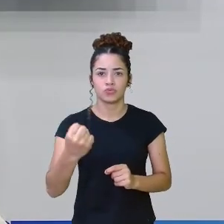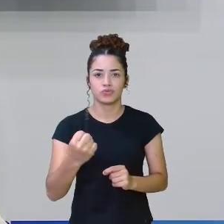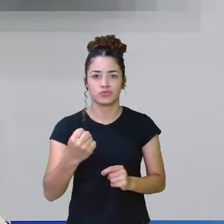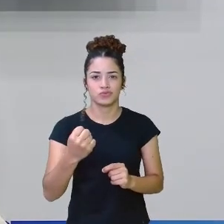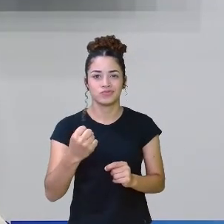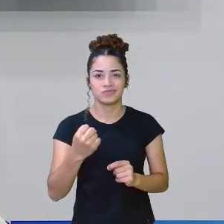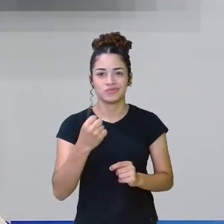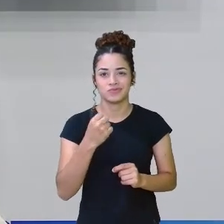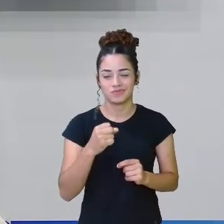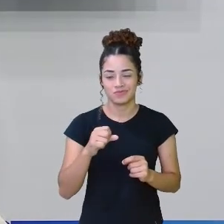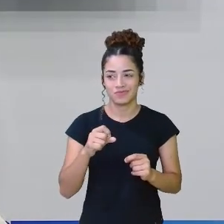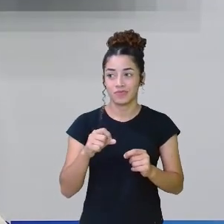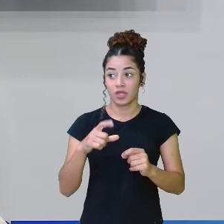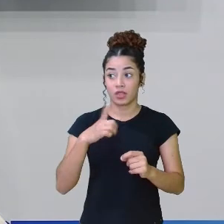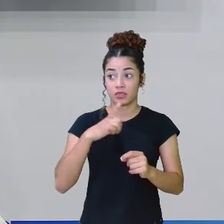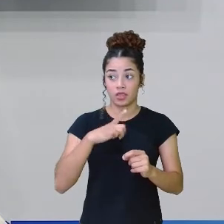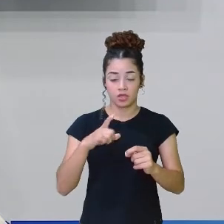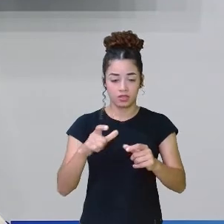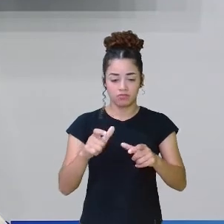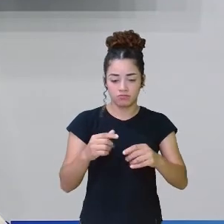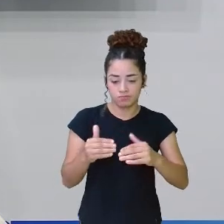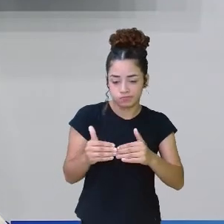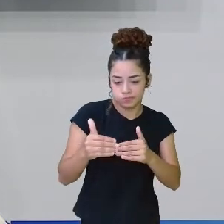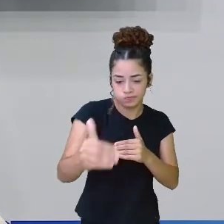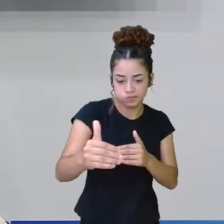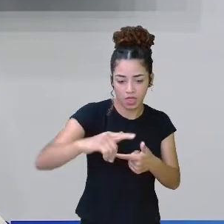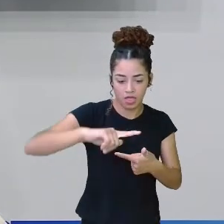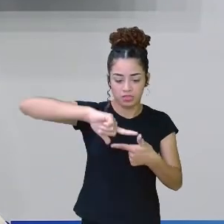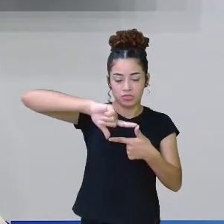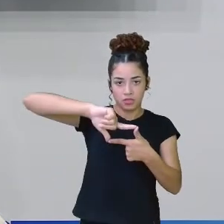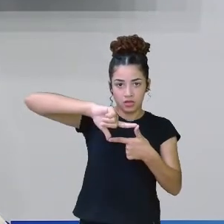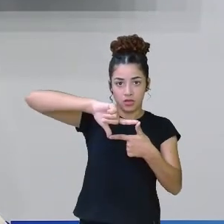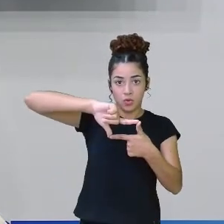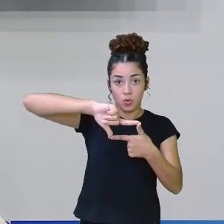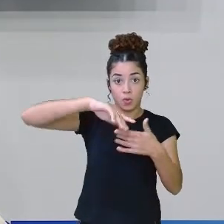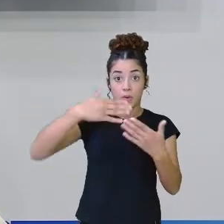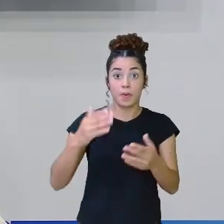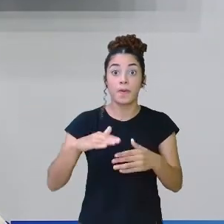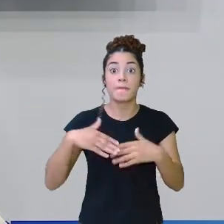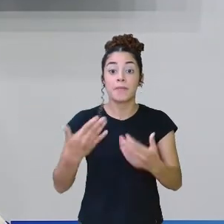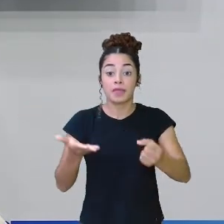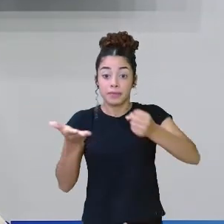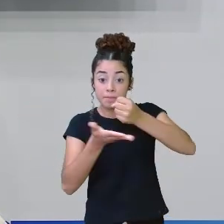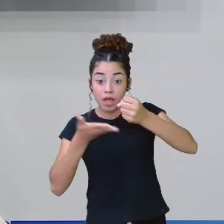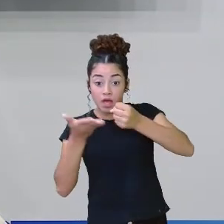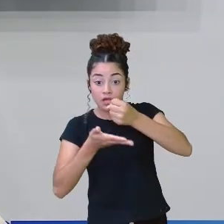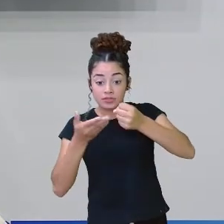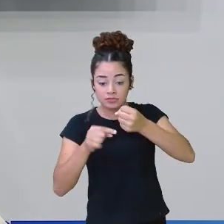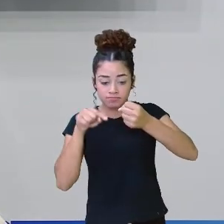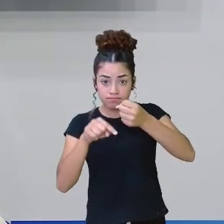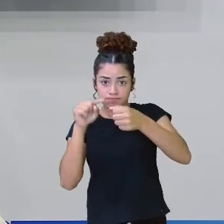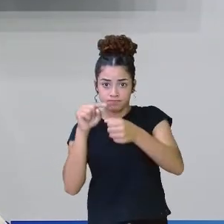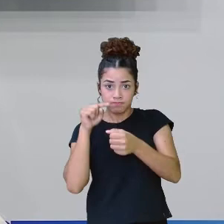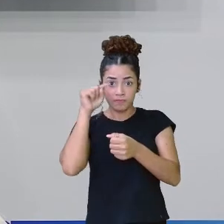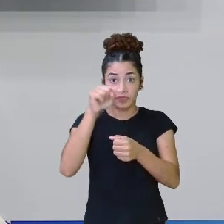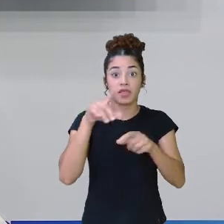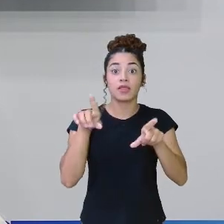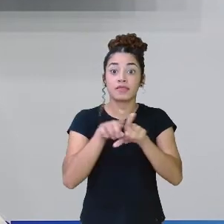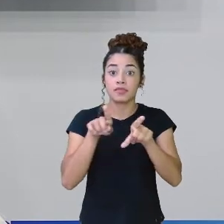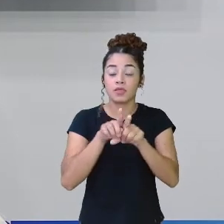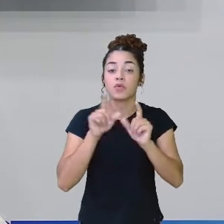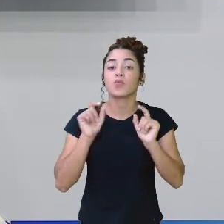minha caixa eu tenho um retângulo. E nas minhas faces, nas minhas bases, eu tenho aqui